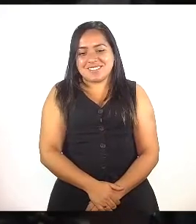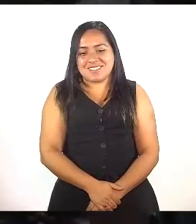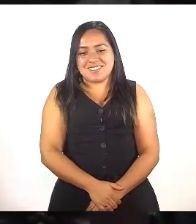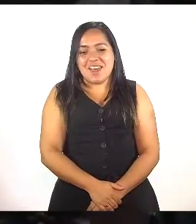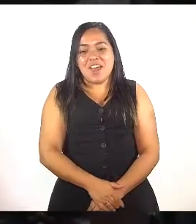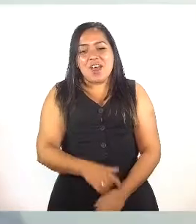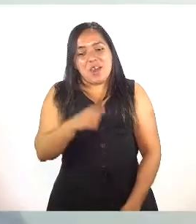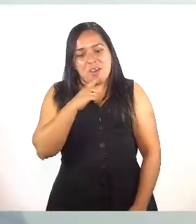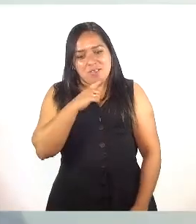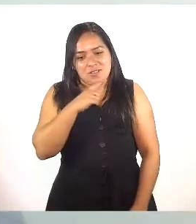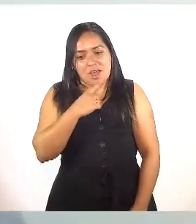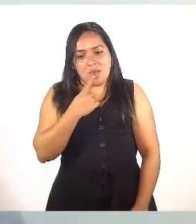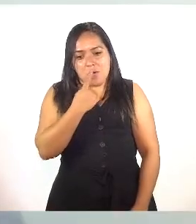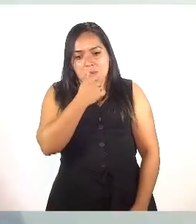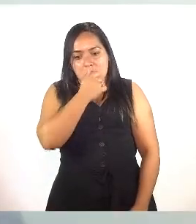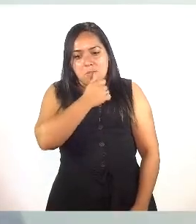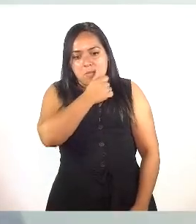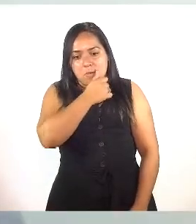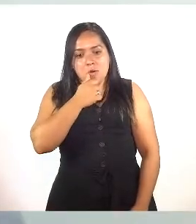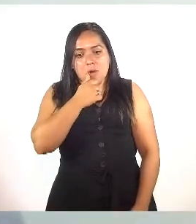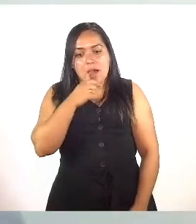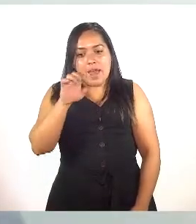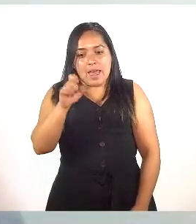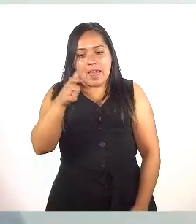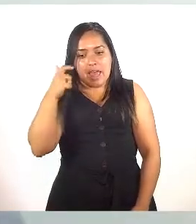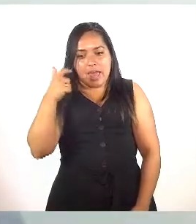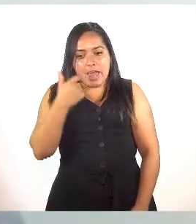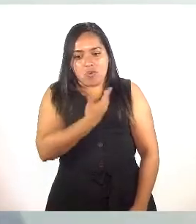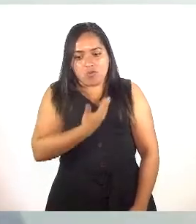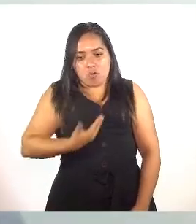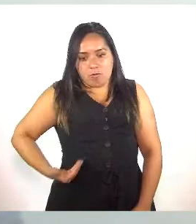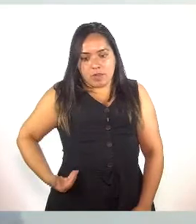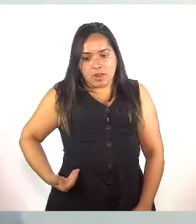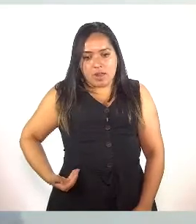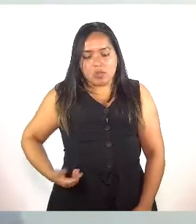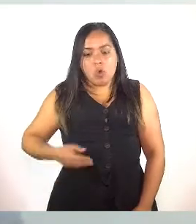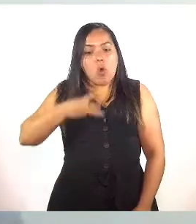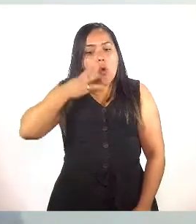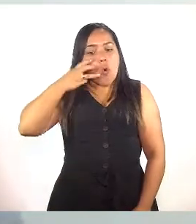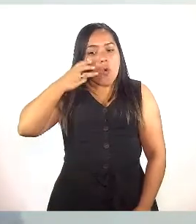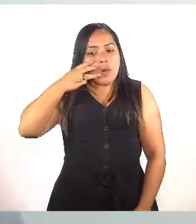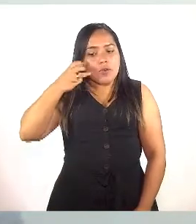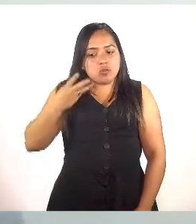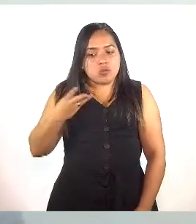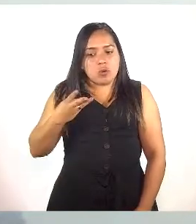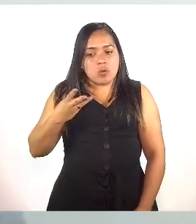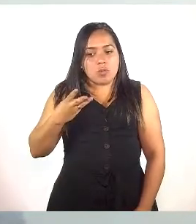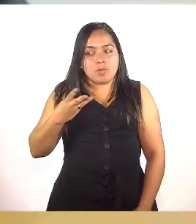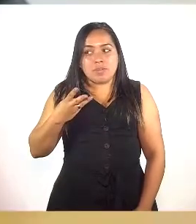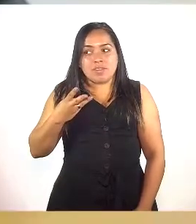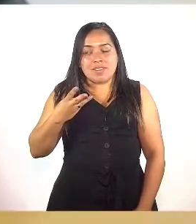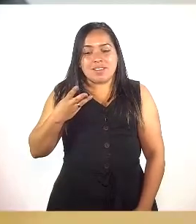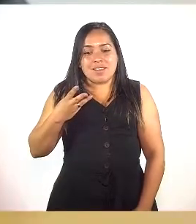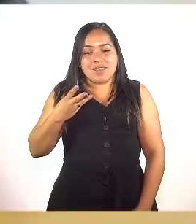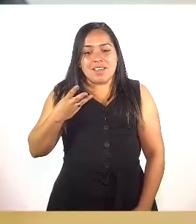senhor presidente. O ex-governador afastado Wilson Witzel